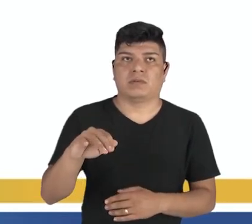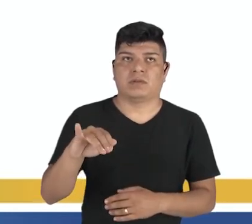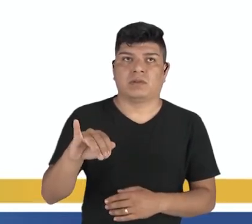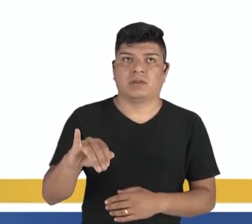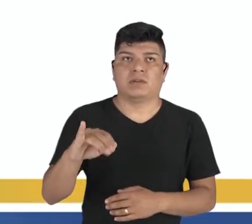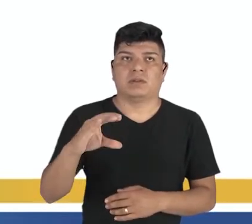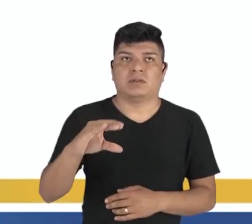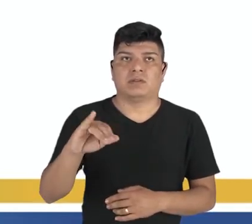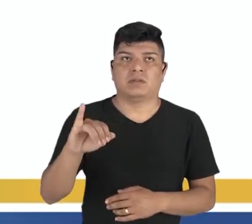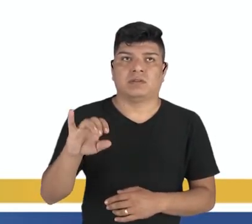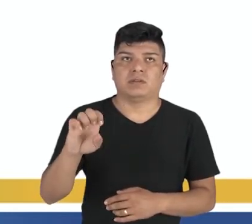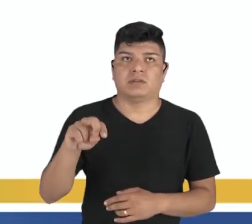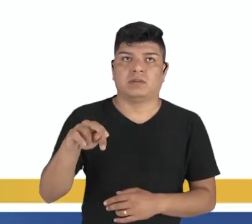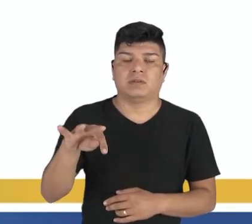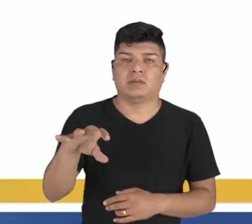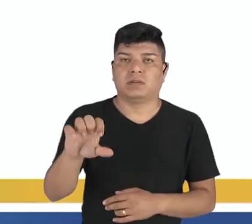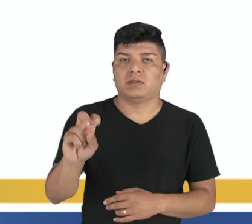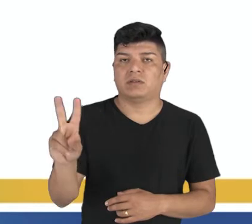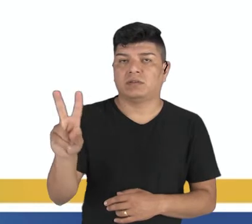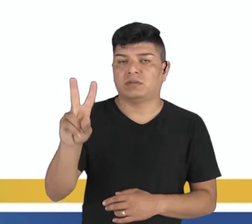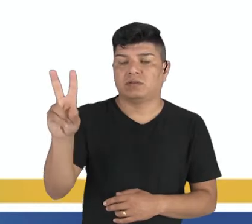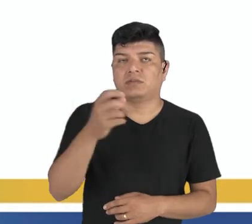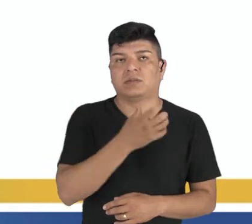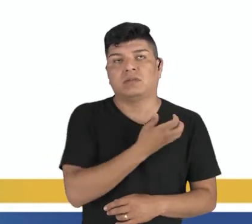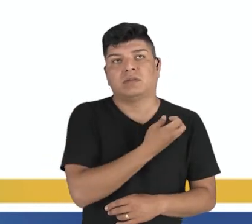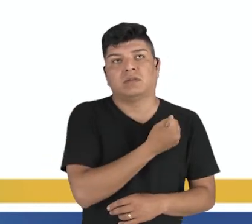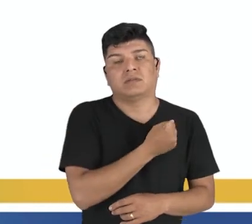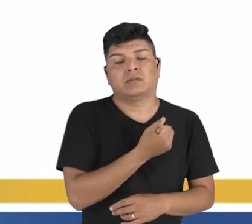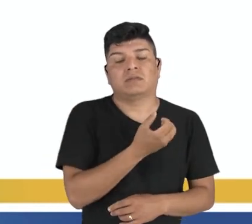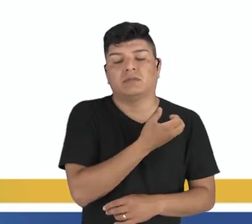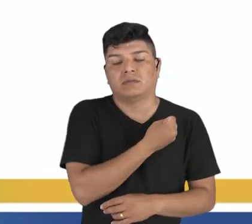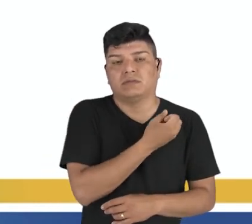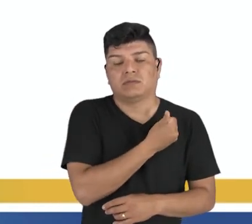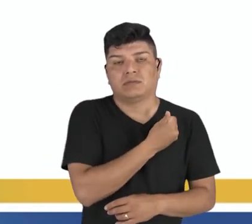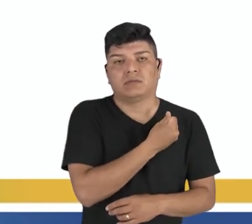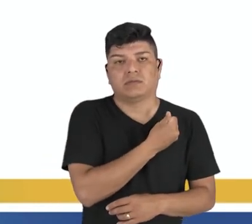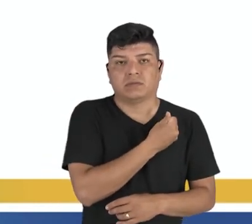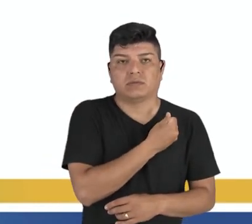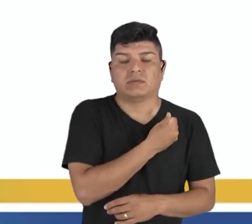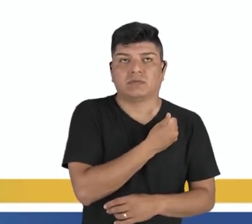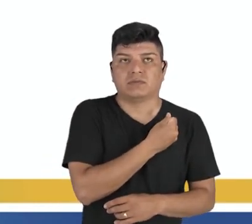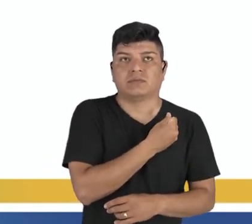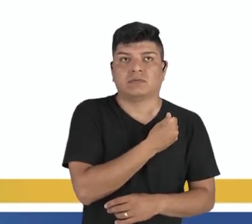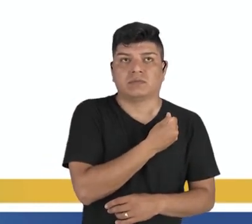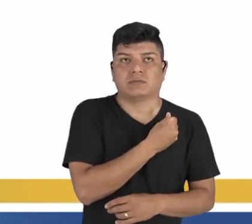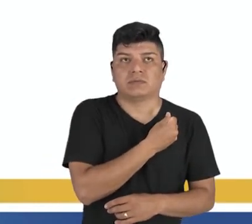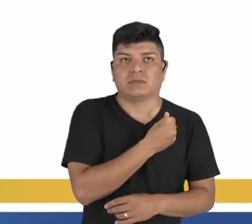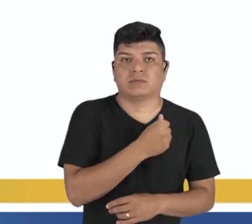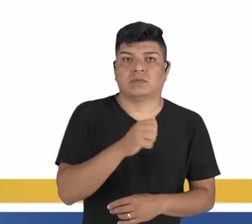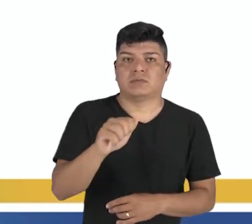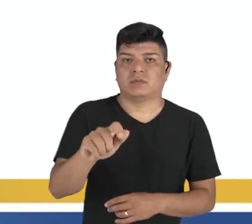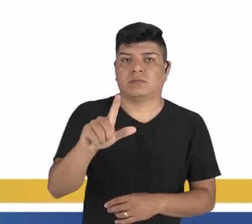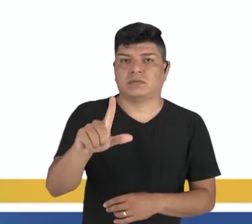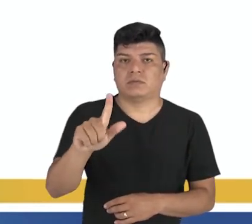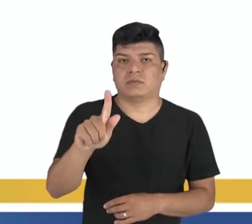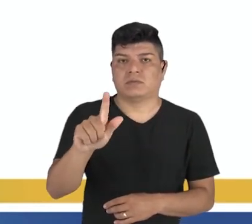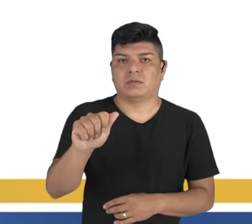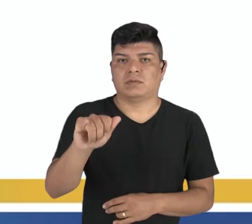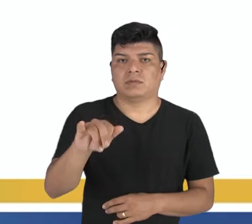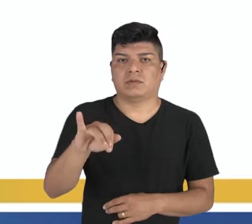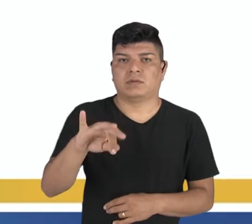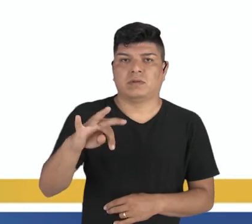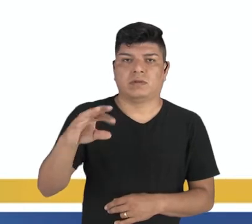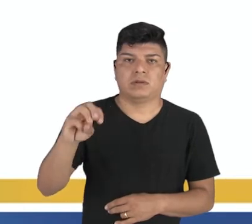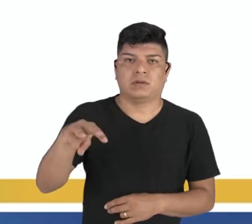coeficientes são os valores numéricos, ou o número, o algoritmo que